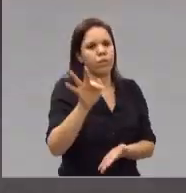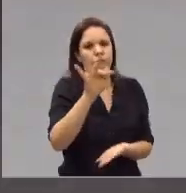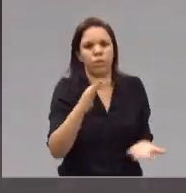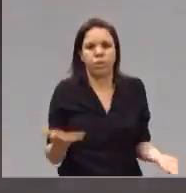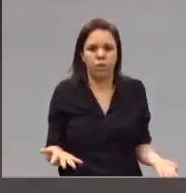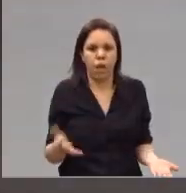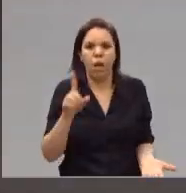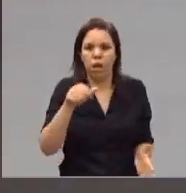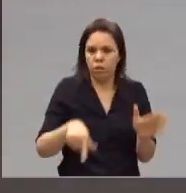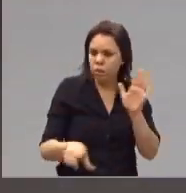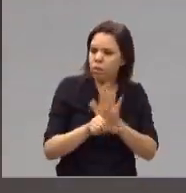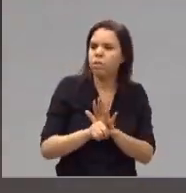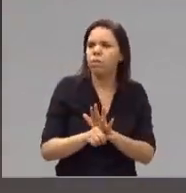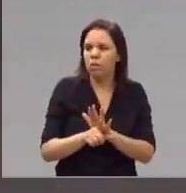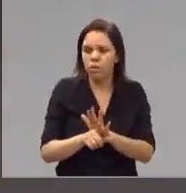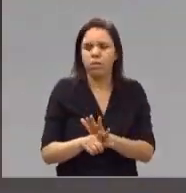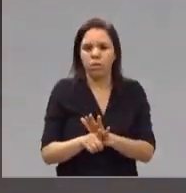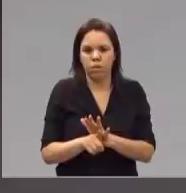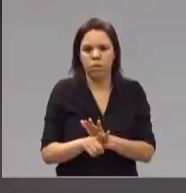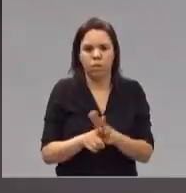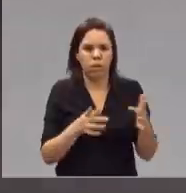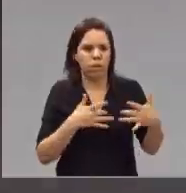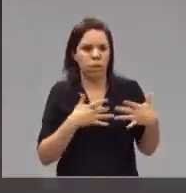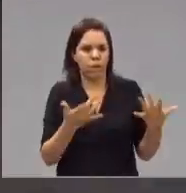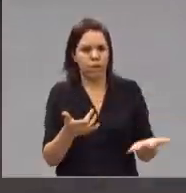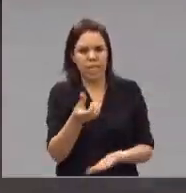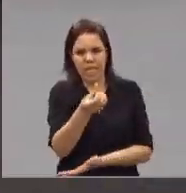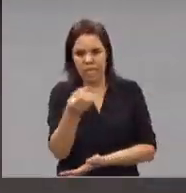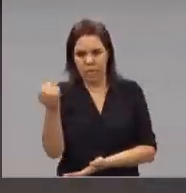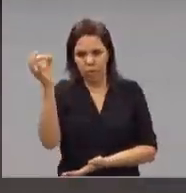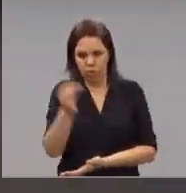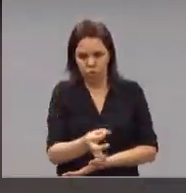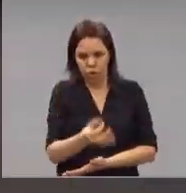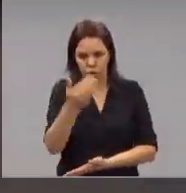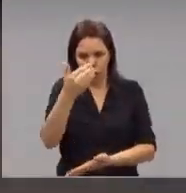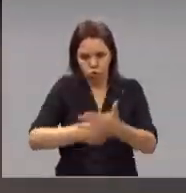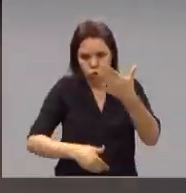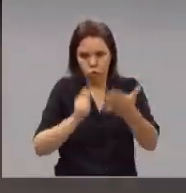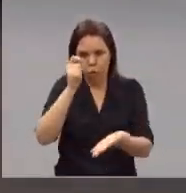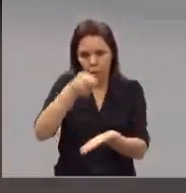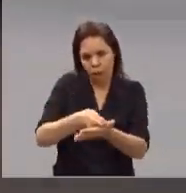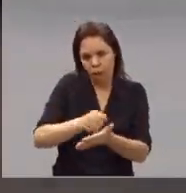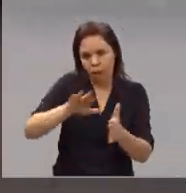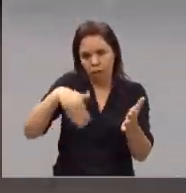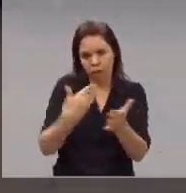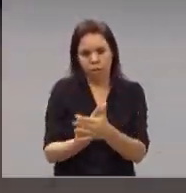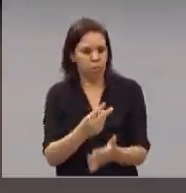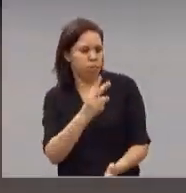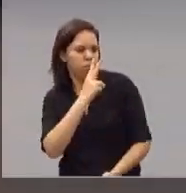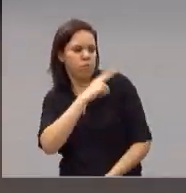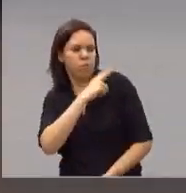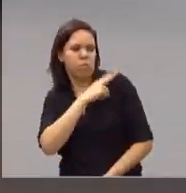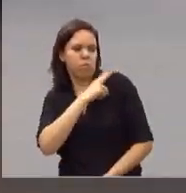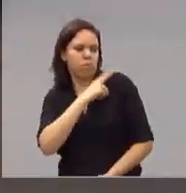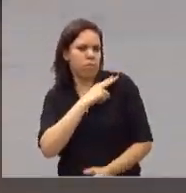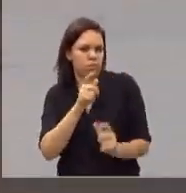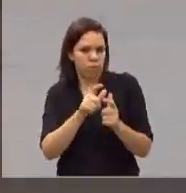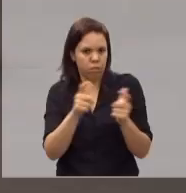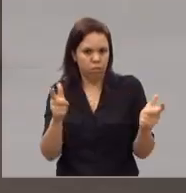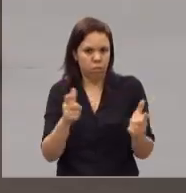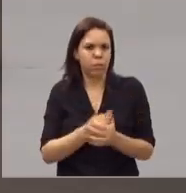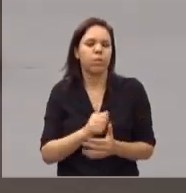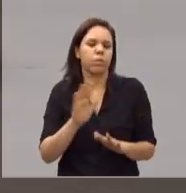E essa lei, ela dava 60% de abatimento para alunos até o 2º grau. Então nós